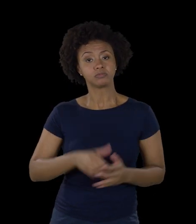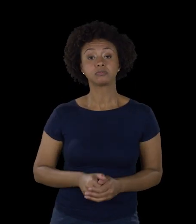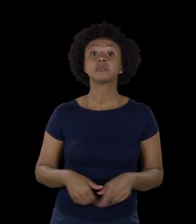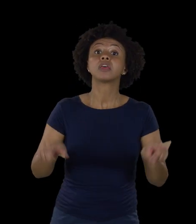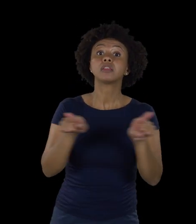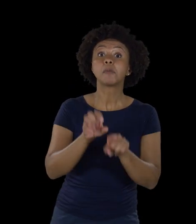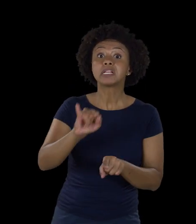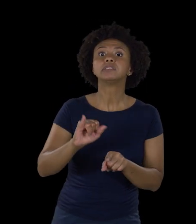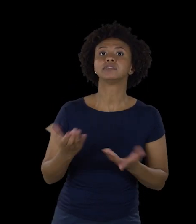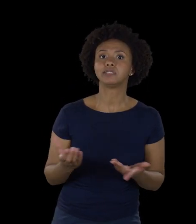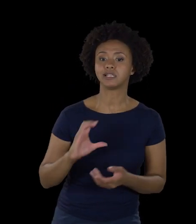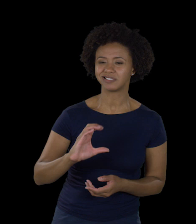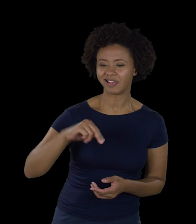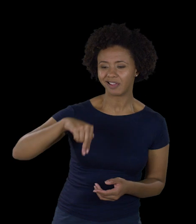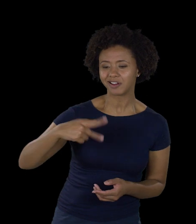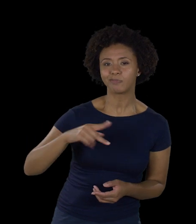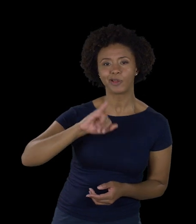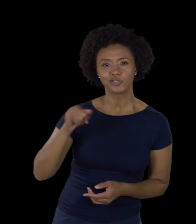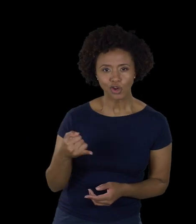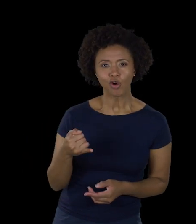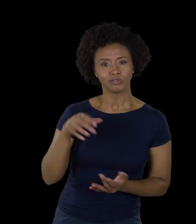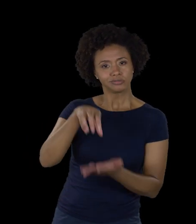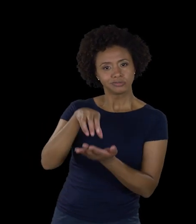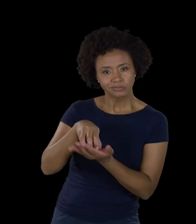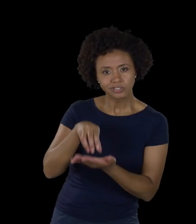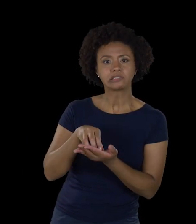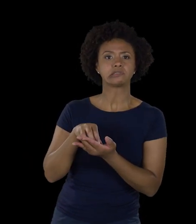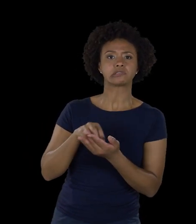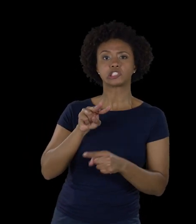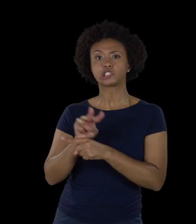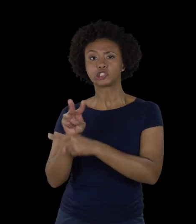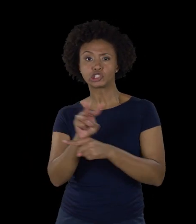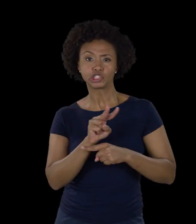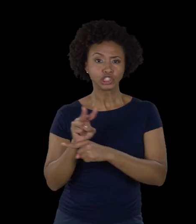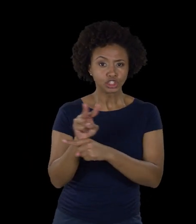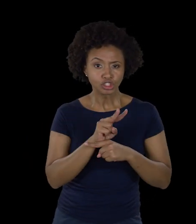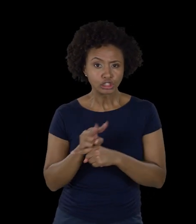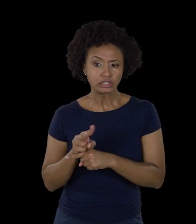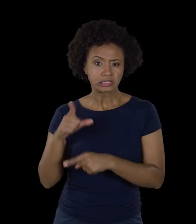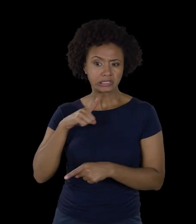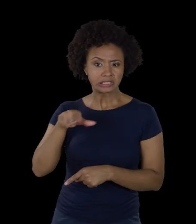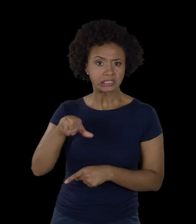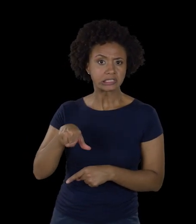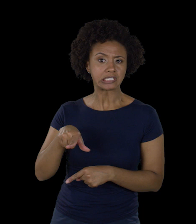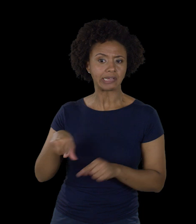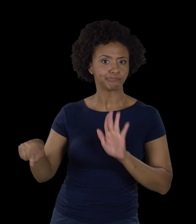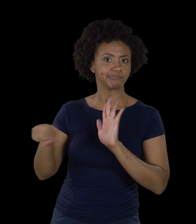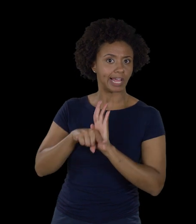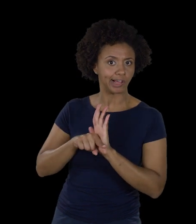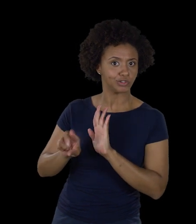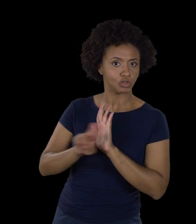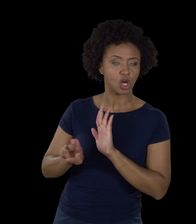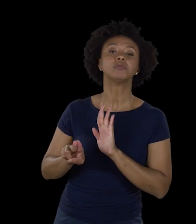quem está negativado nos órgãos de serviço de proteção ao crédito. E, na situação oficial hoje,